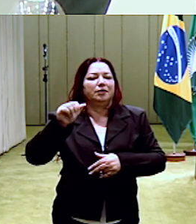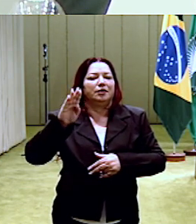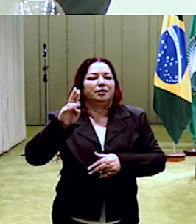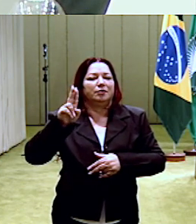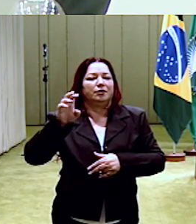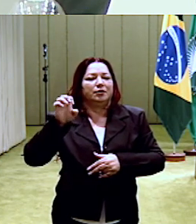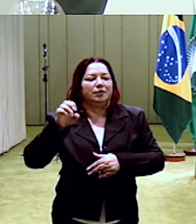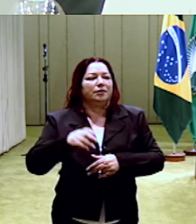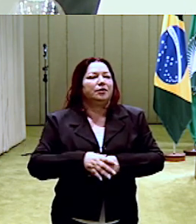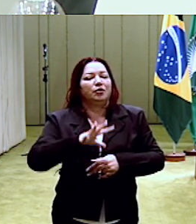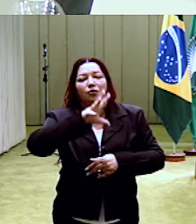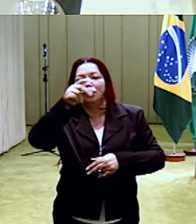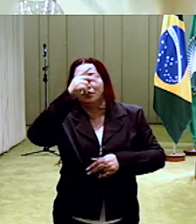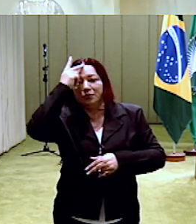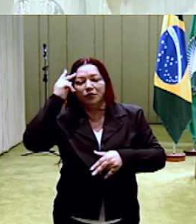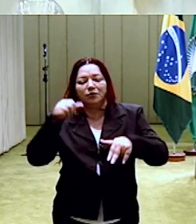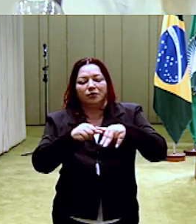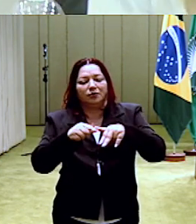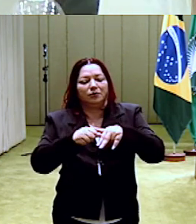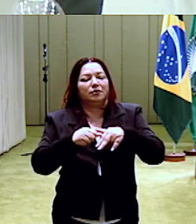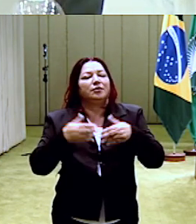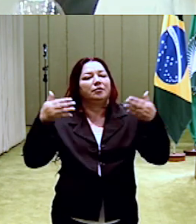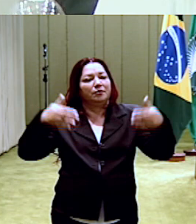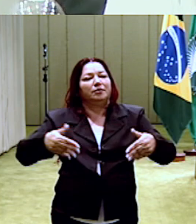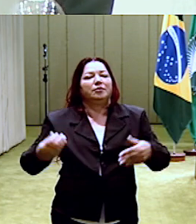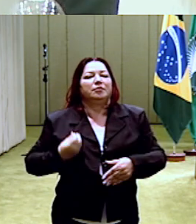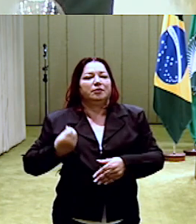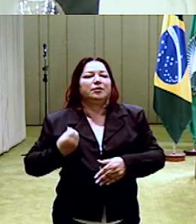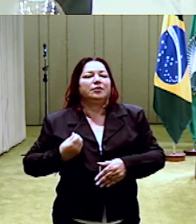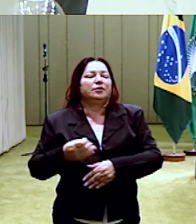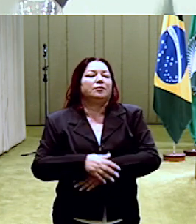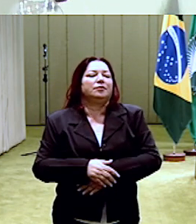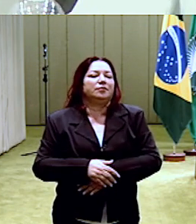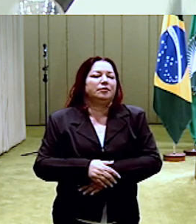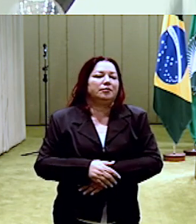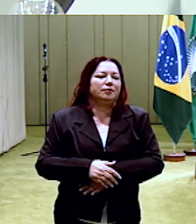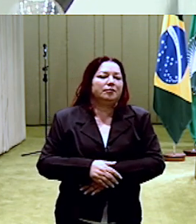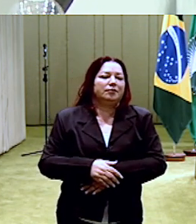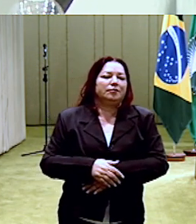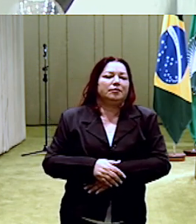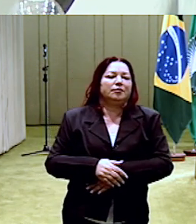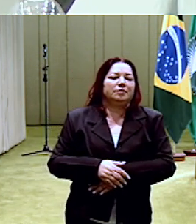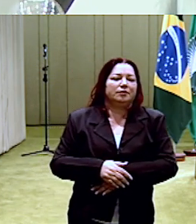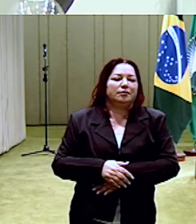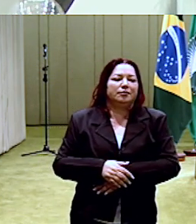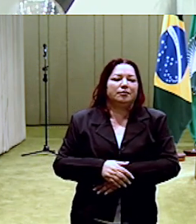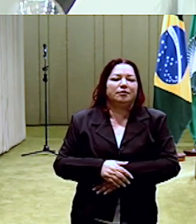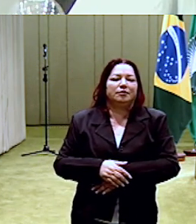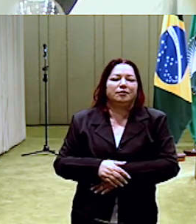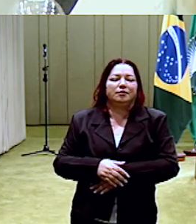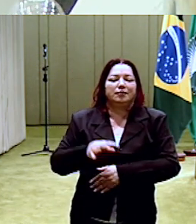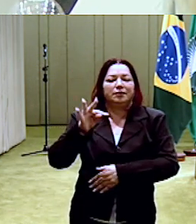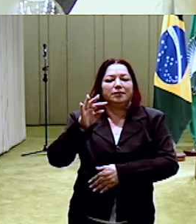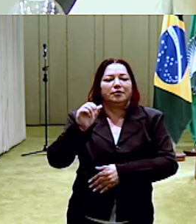aqui presentes. A senhora Sara Massassi é líder empresarial muito respeitada da